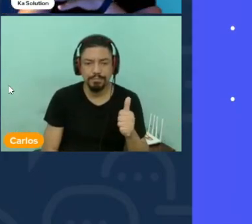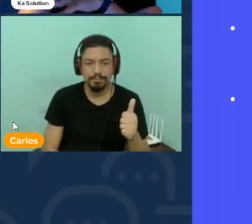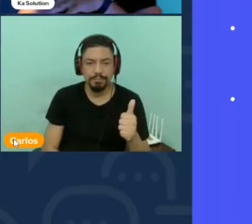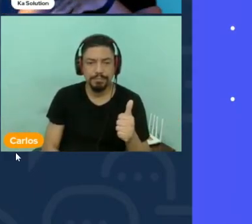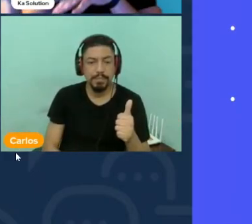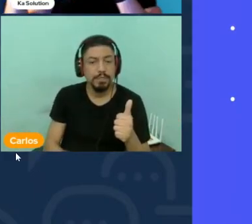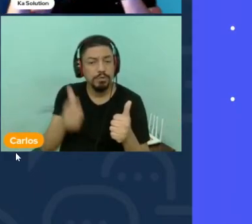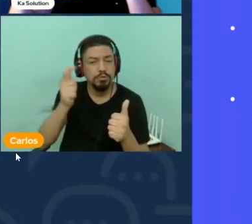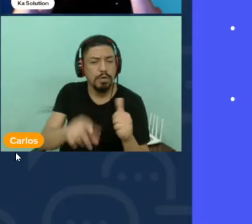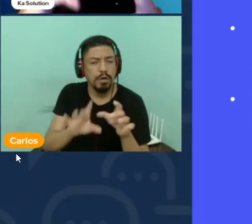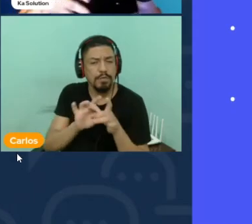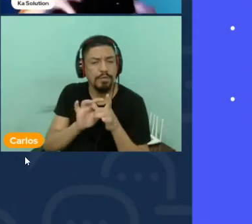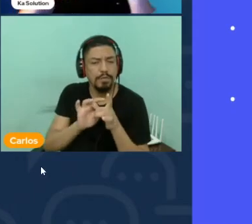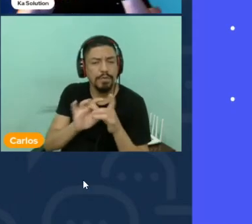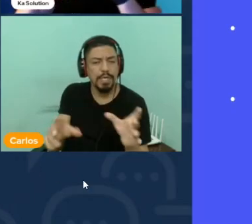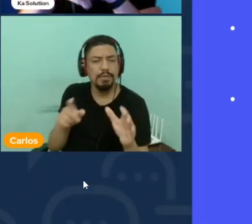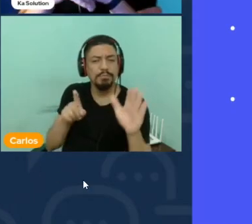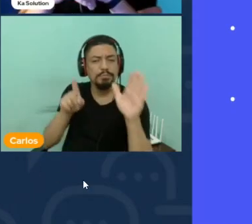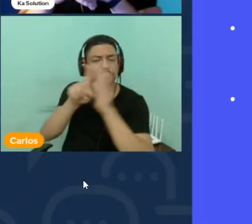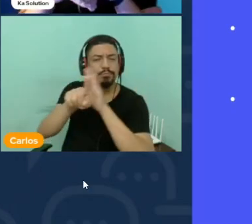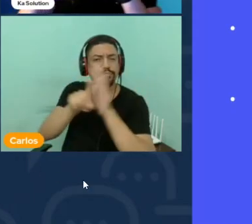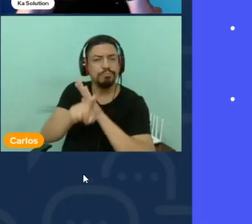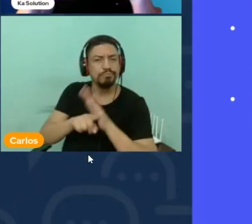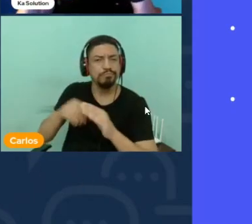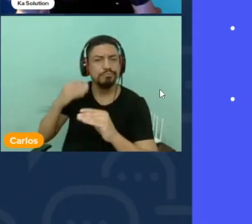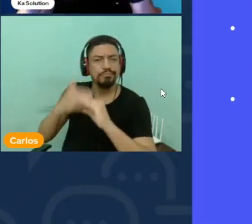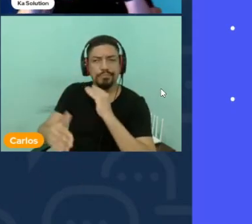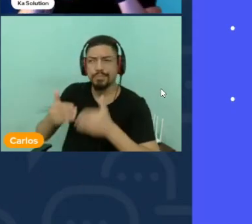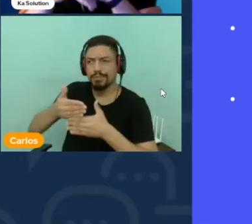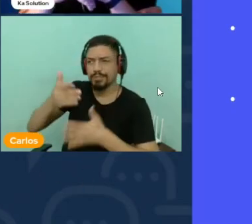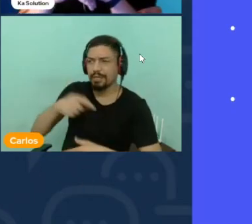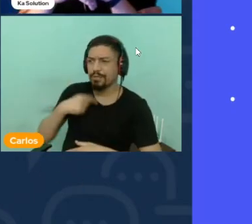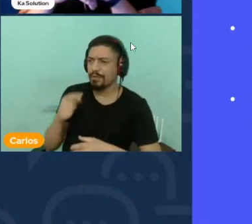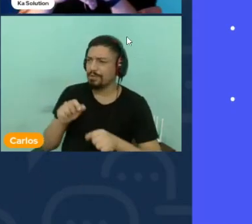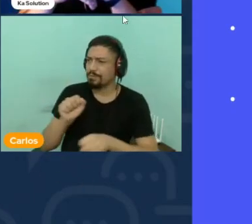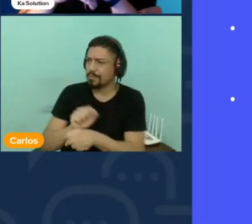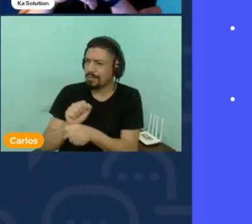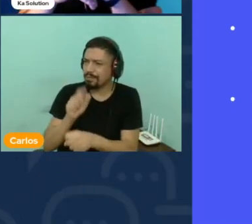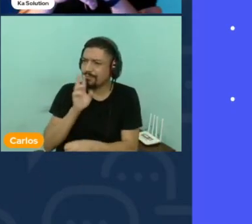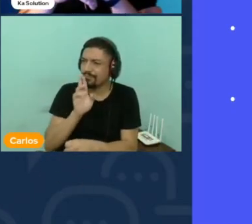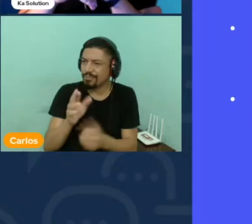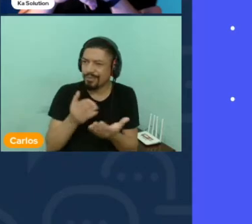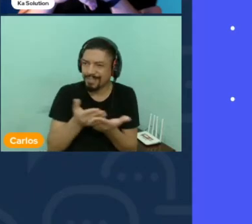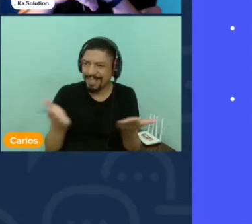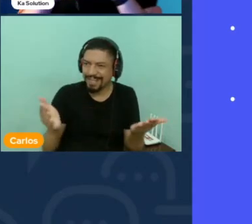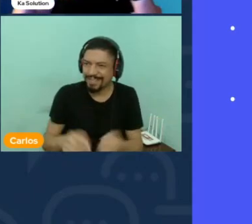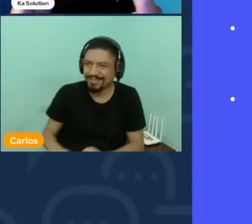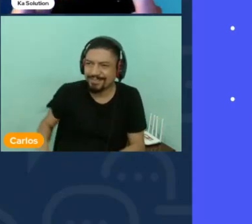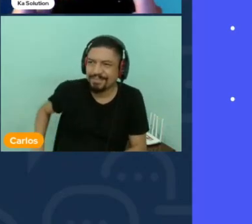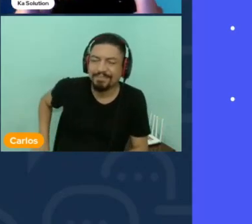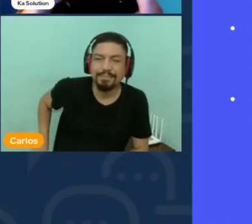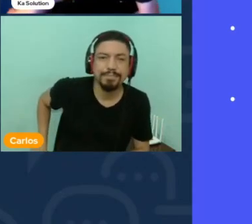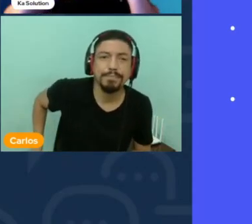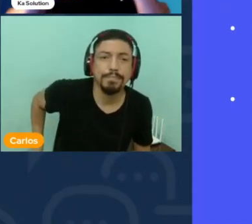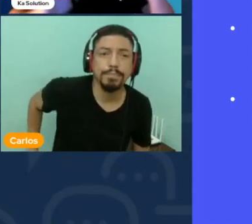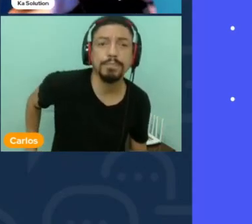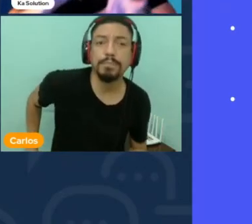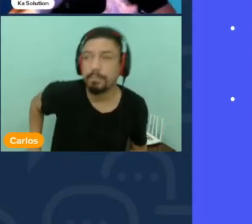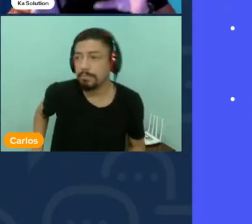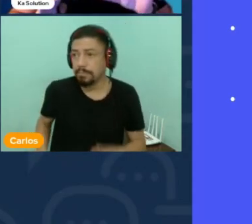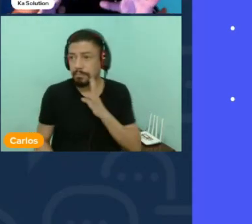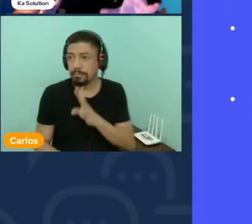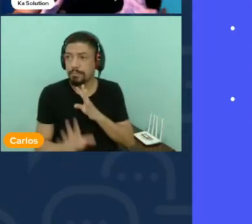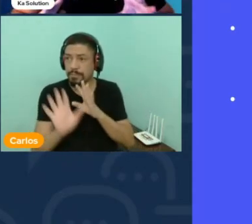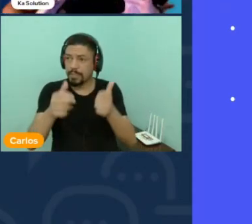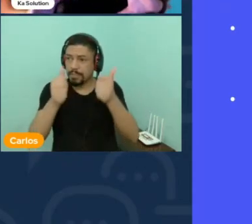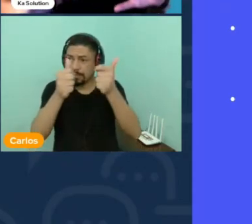à vontade para mandar suas perguntas no chat. A gente está pronto para responder. Mas legal, Leandro, você falou desses